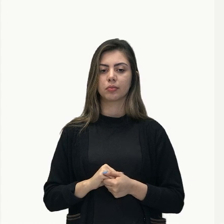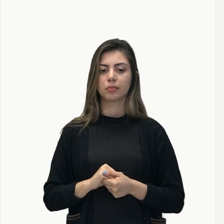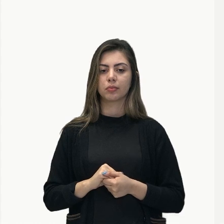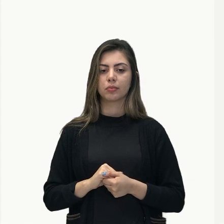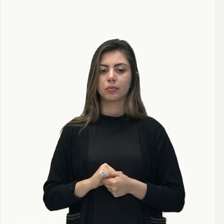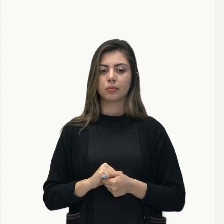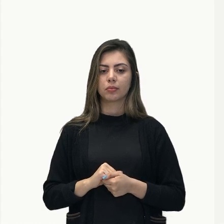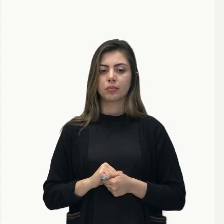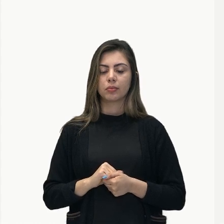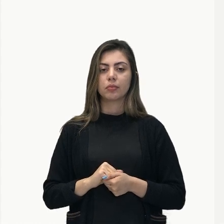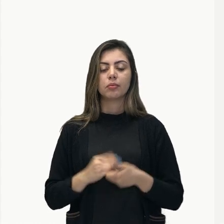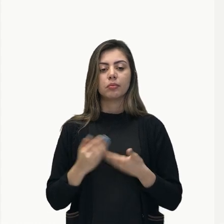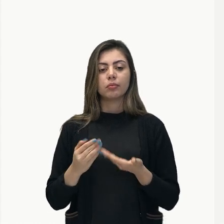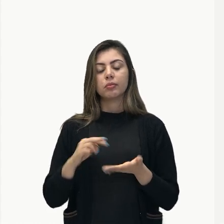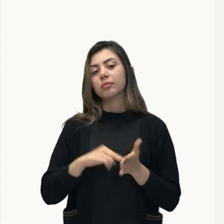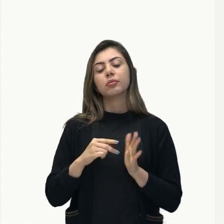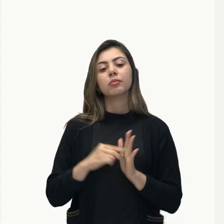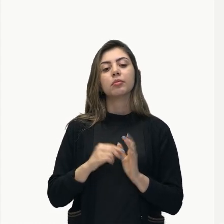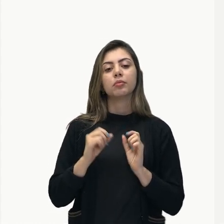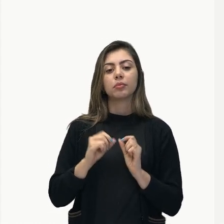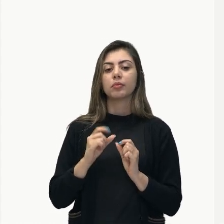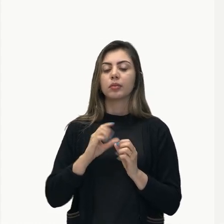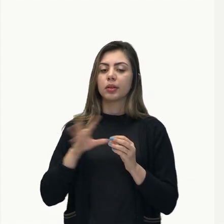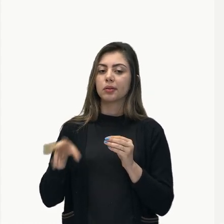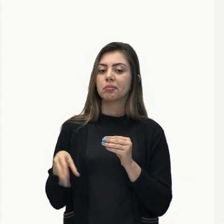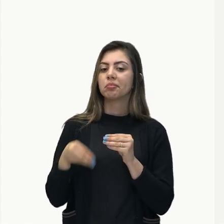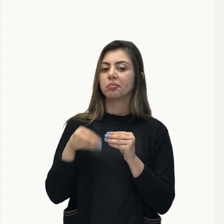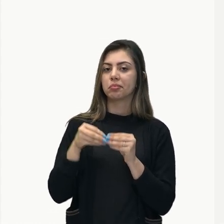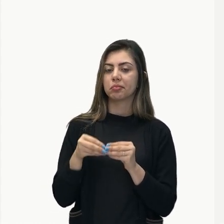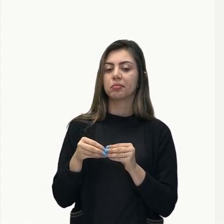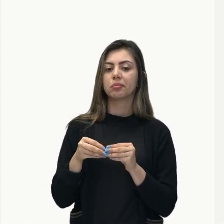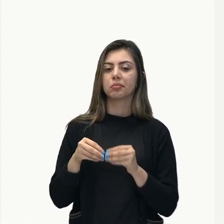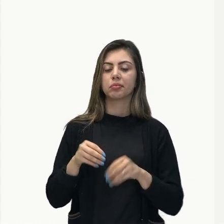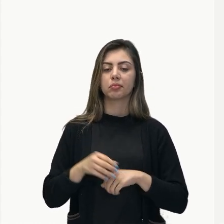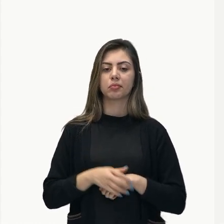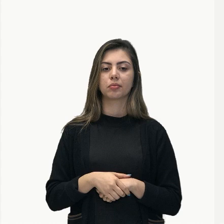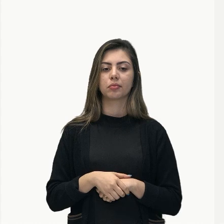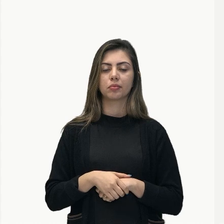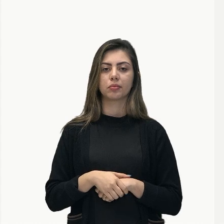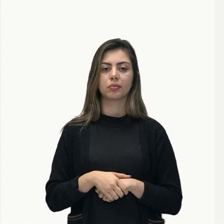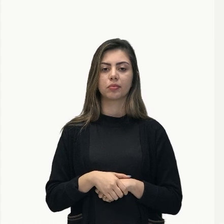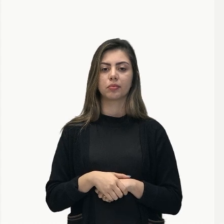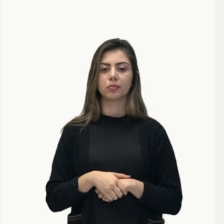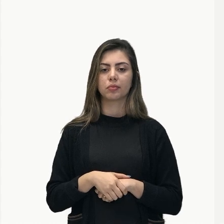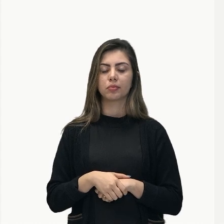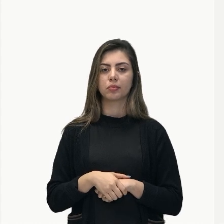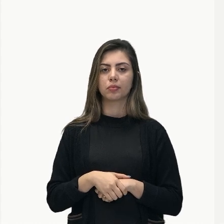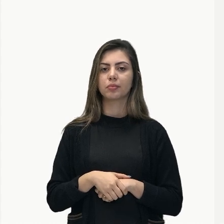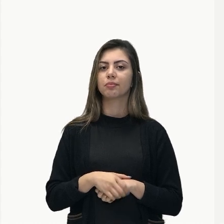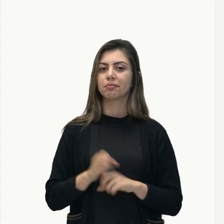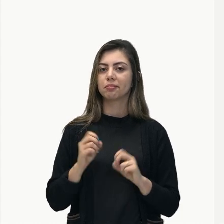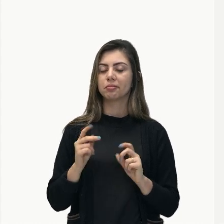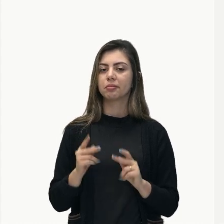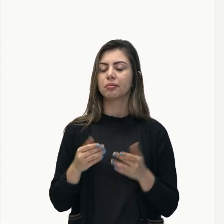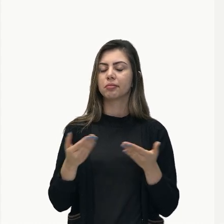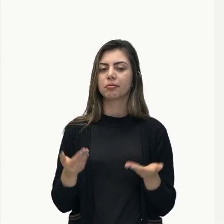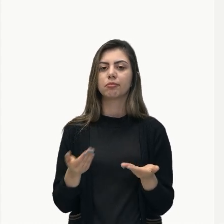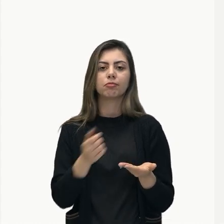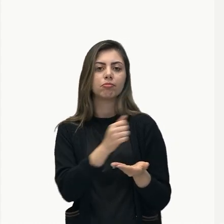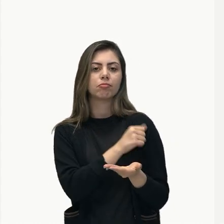añadida, ou seja, acrescentada a las desinências. Iba, ibas, iba, e aí se vai. Ok?